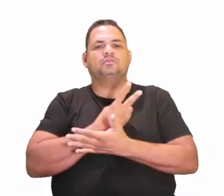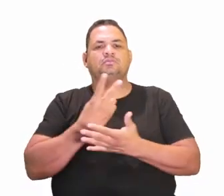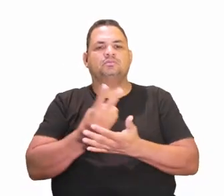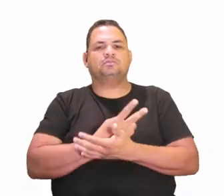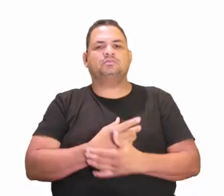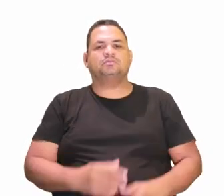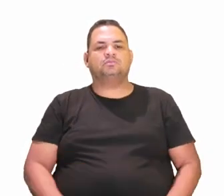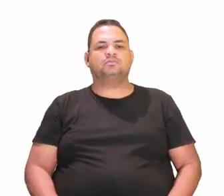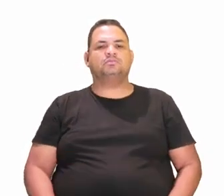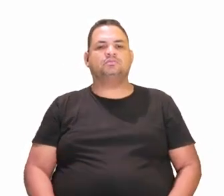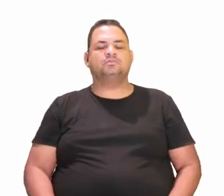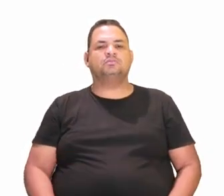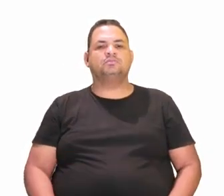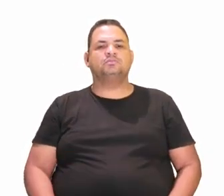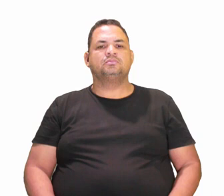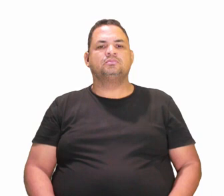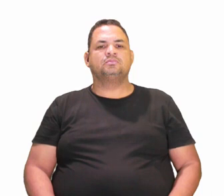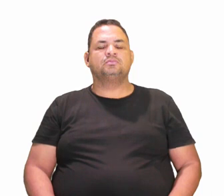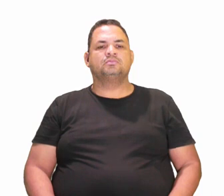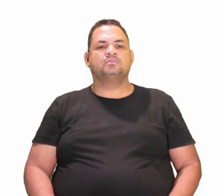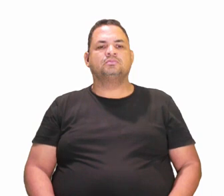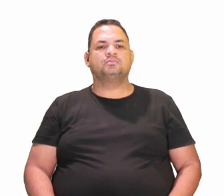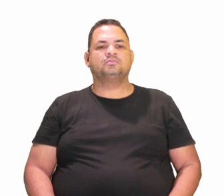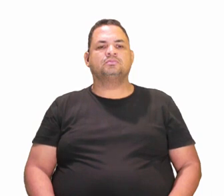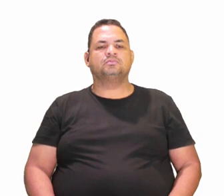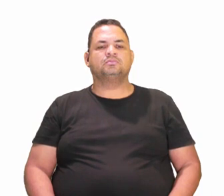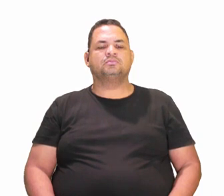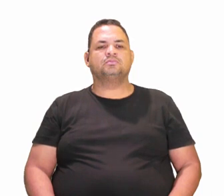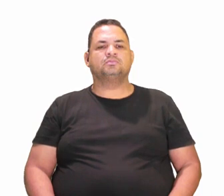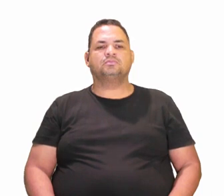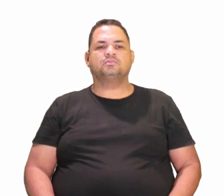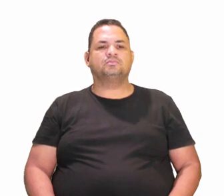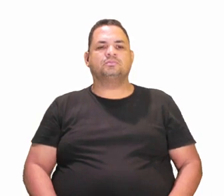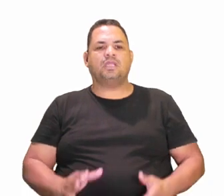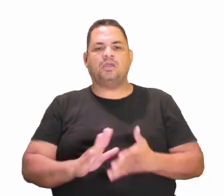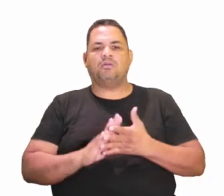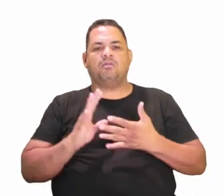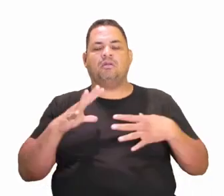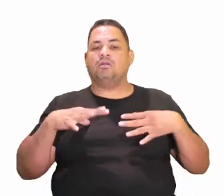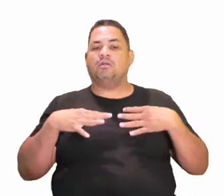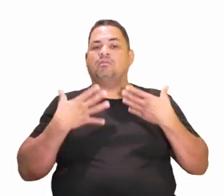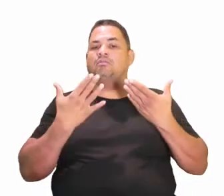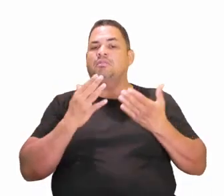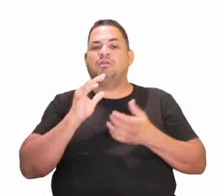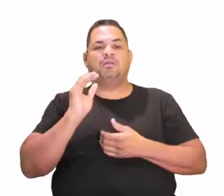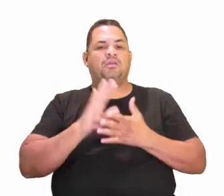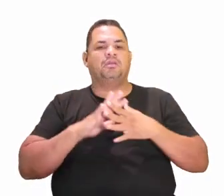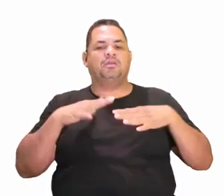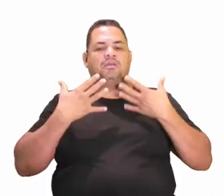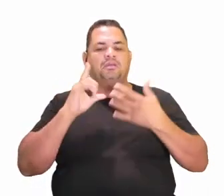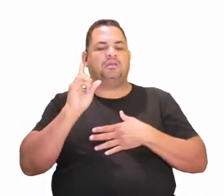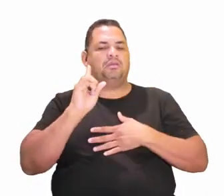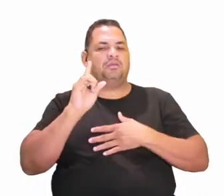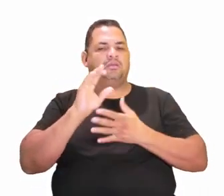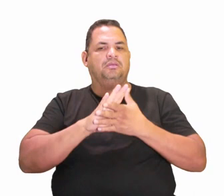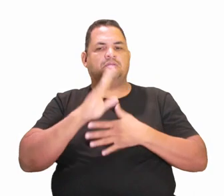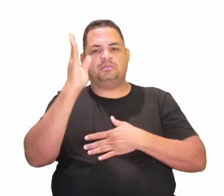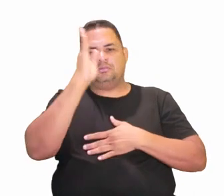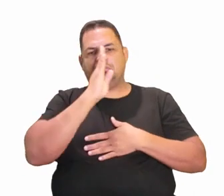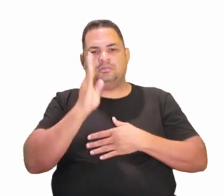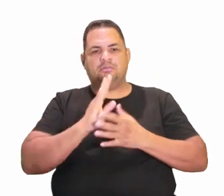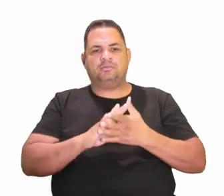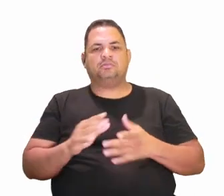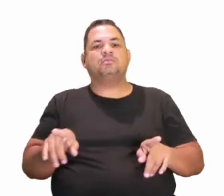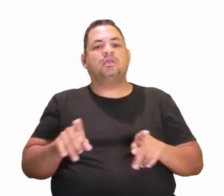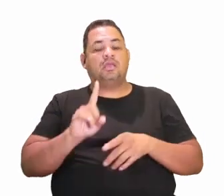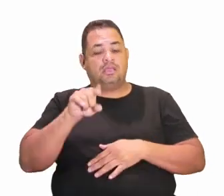Olha só, o Kwanzaa não é comemorado no Brasil. Ele é comemorado